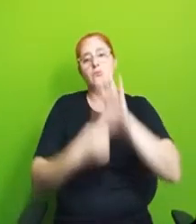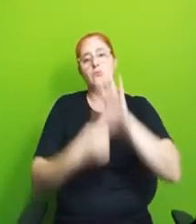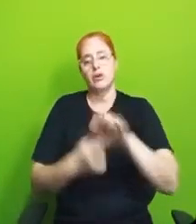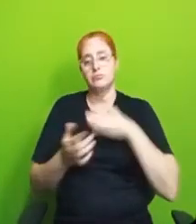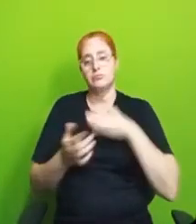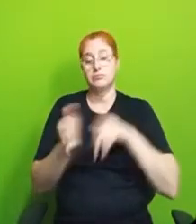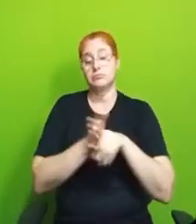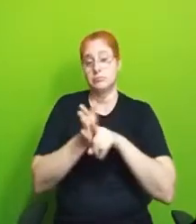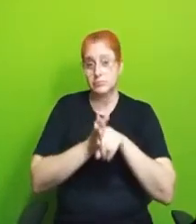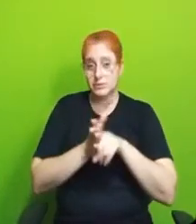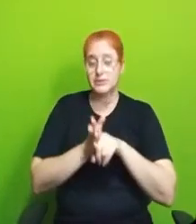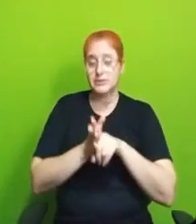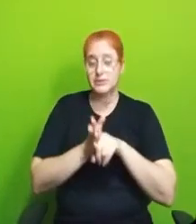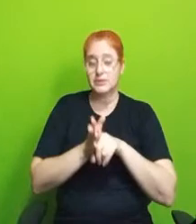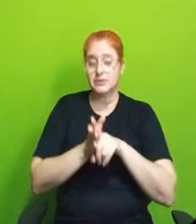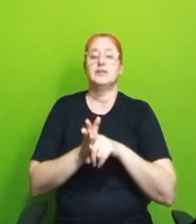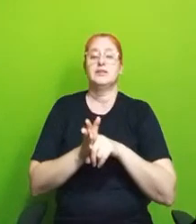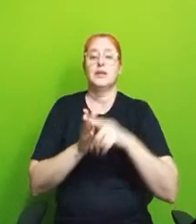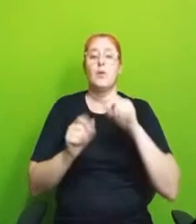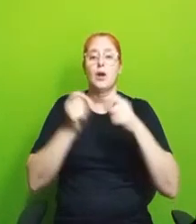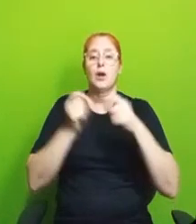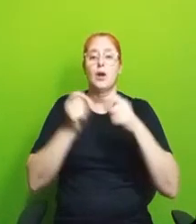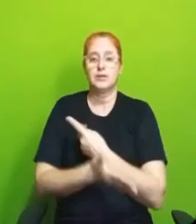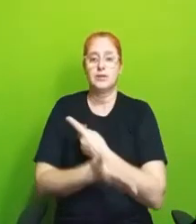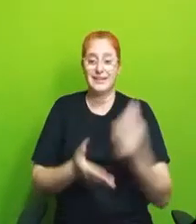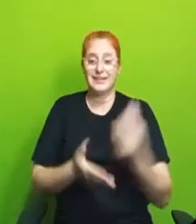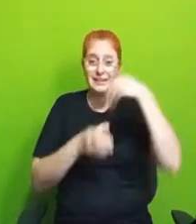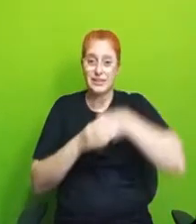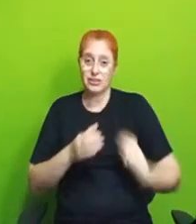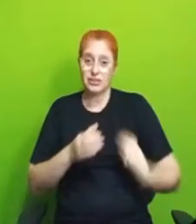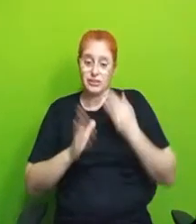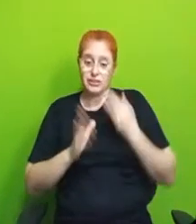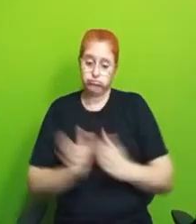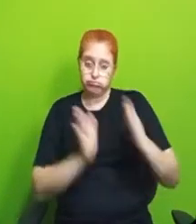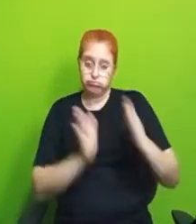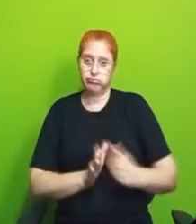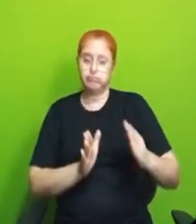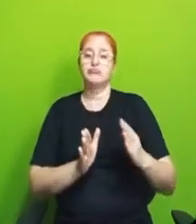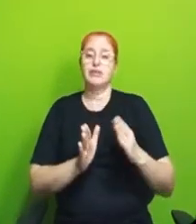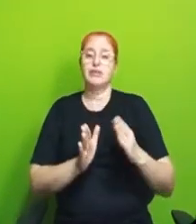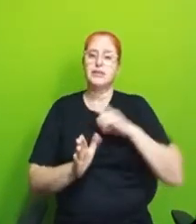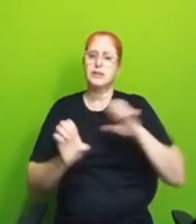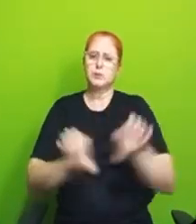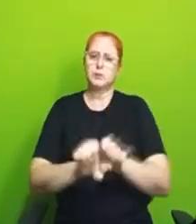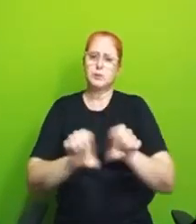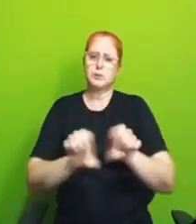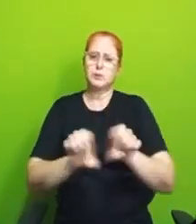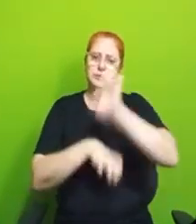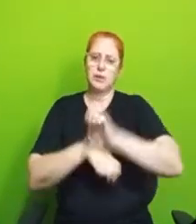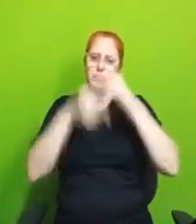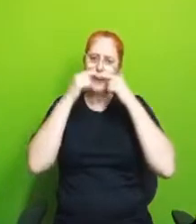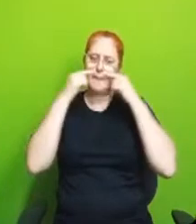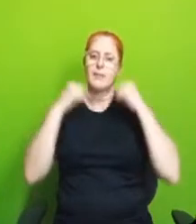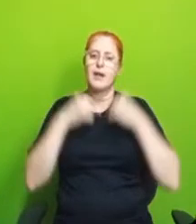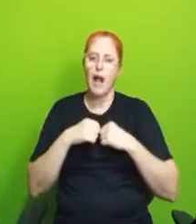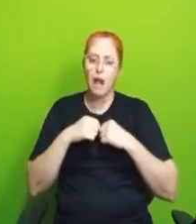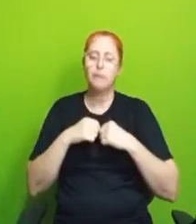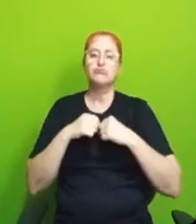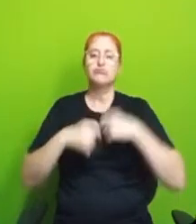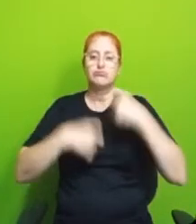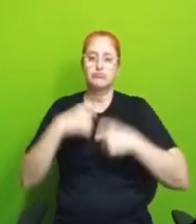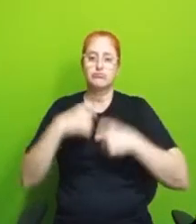acontece no cotidiano expressa a estrutura do Estado patriarcal, que reproduz a divisão sexual do trabalho e que